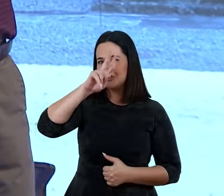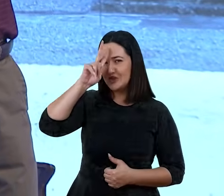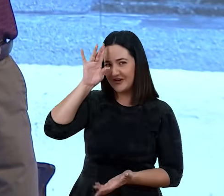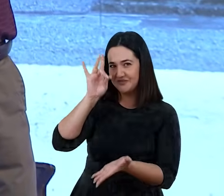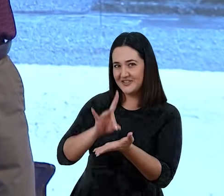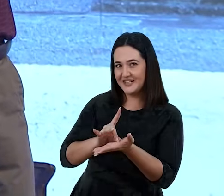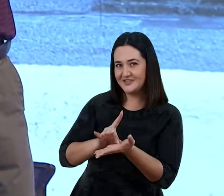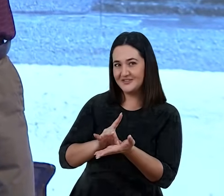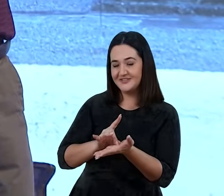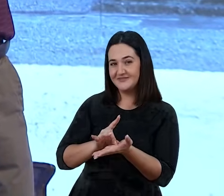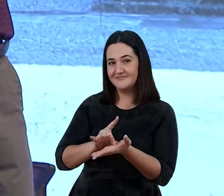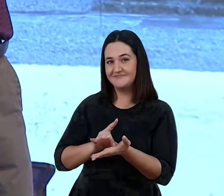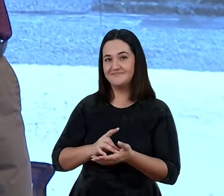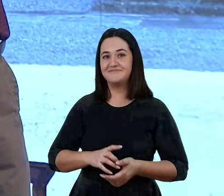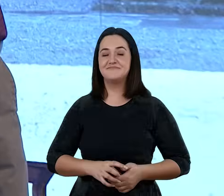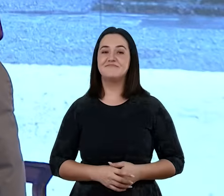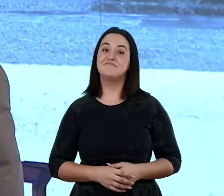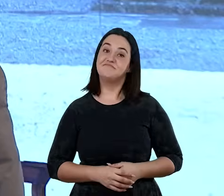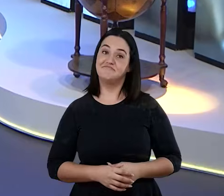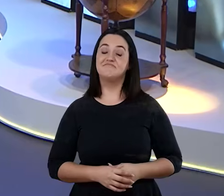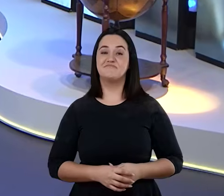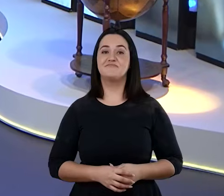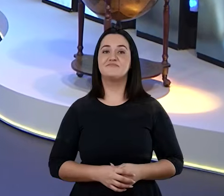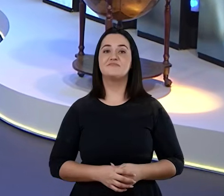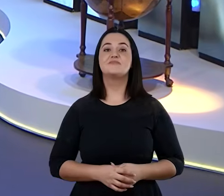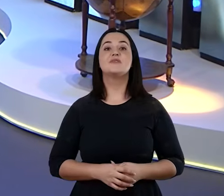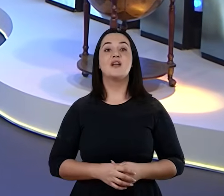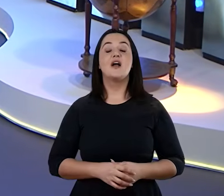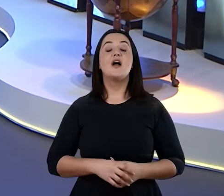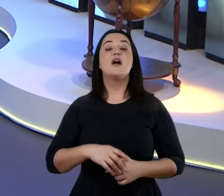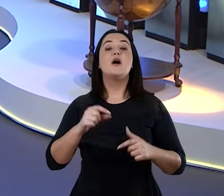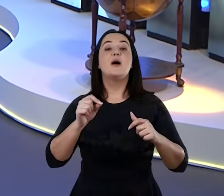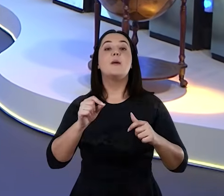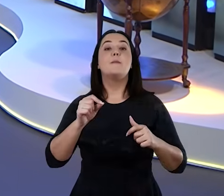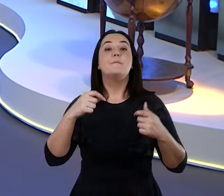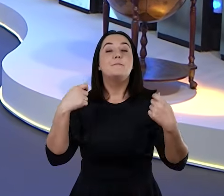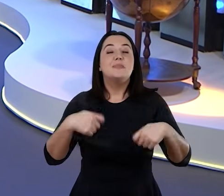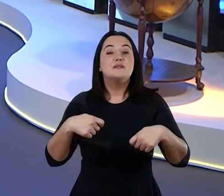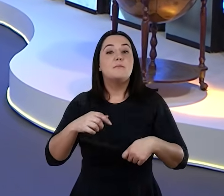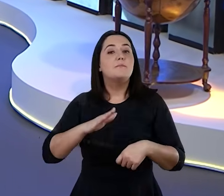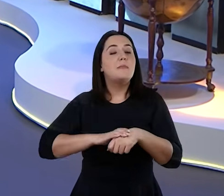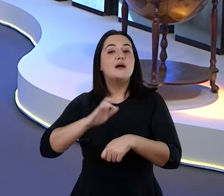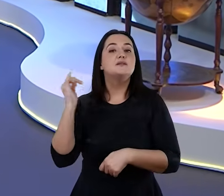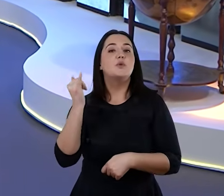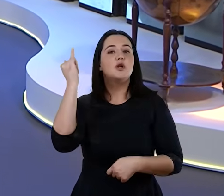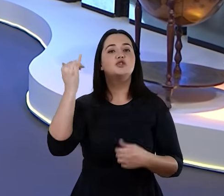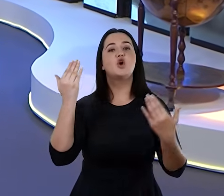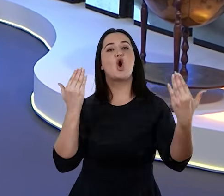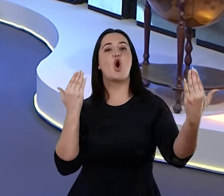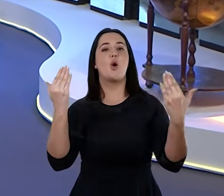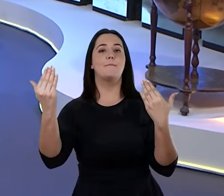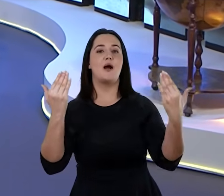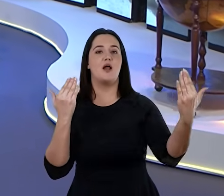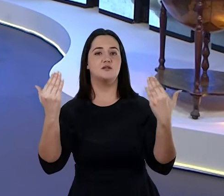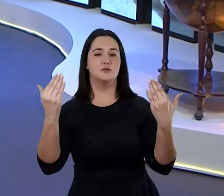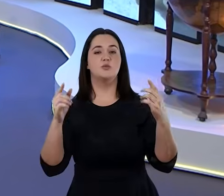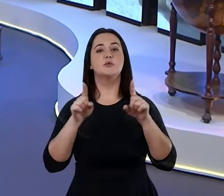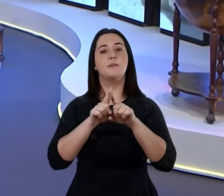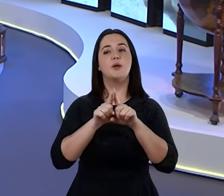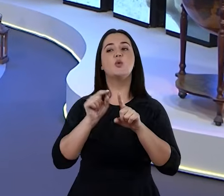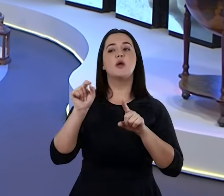ela aconteceu de verdade? Aí que vem a parte mais importante: as comparações, mas também